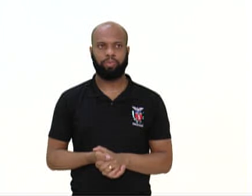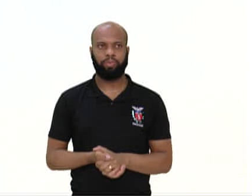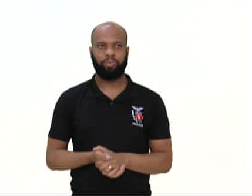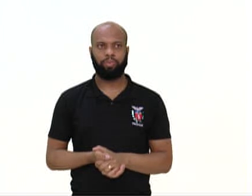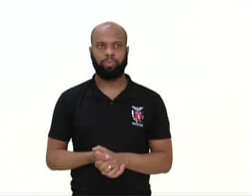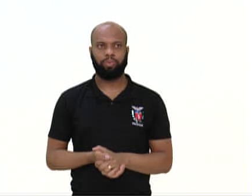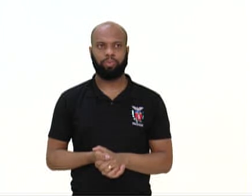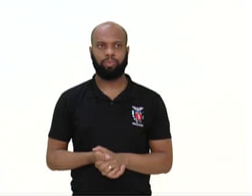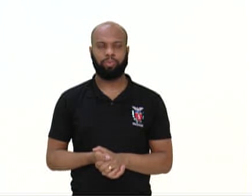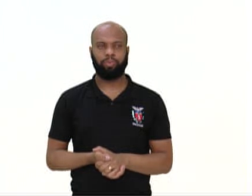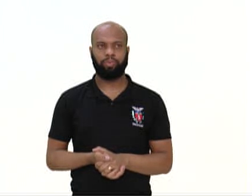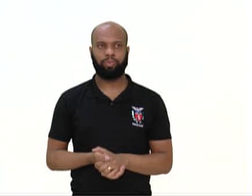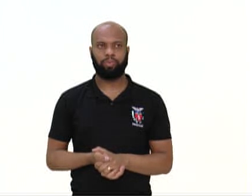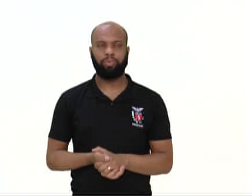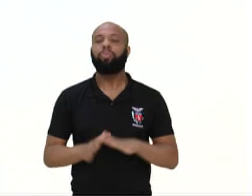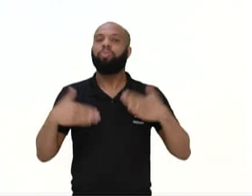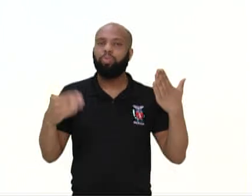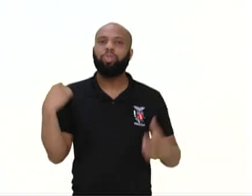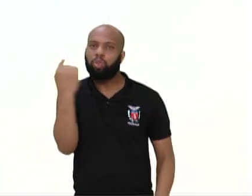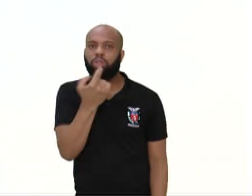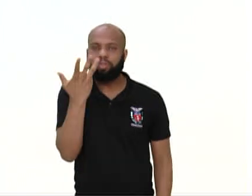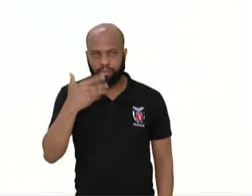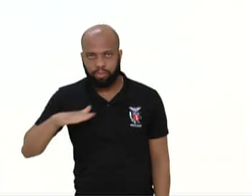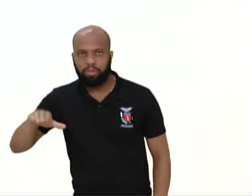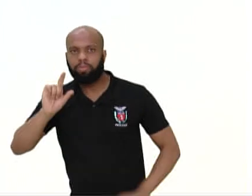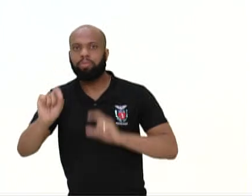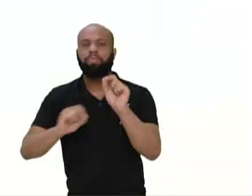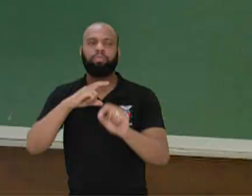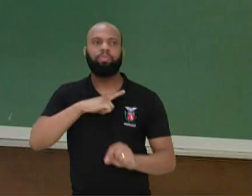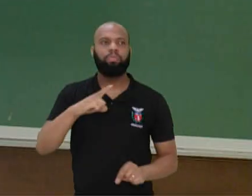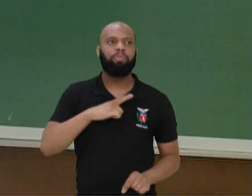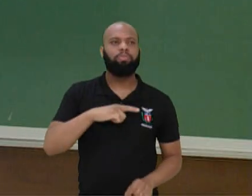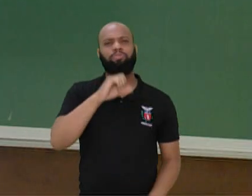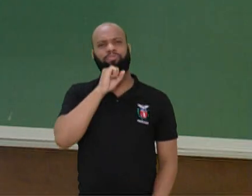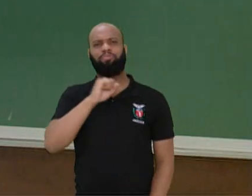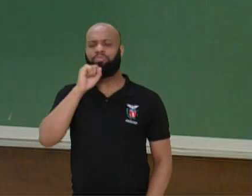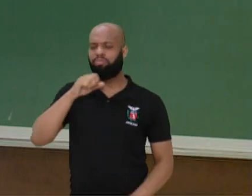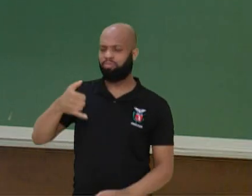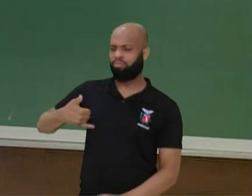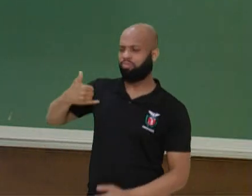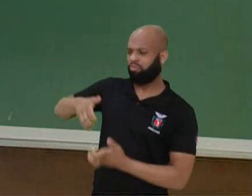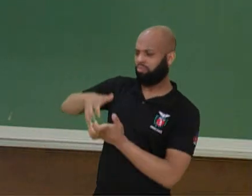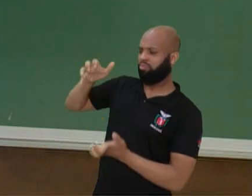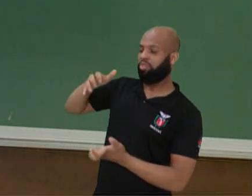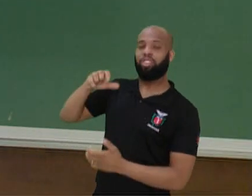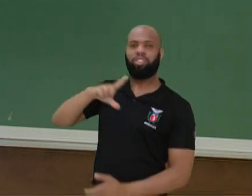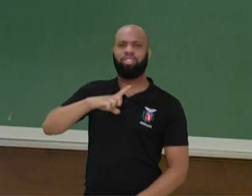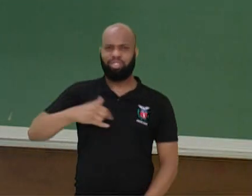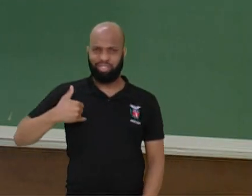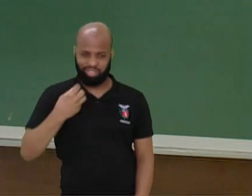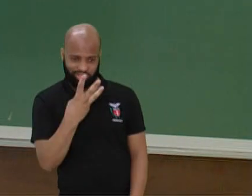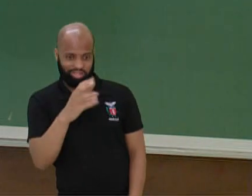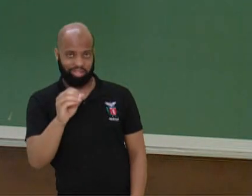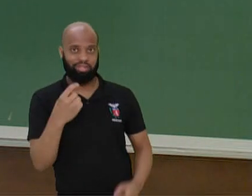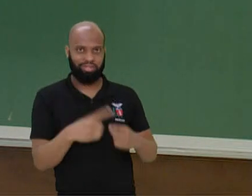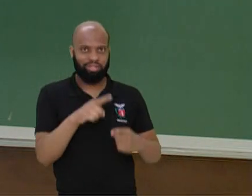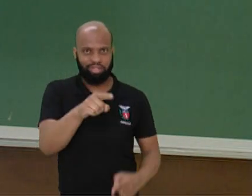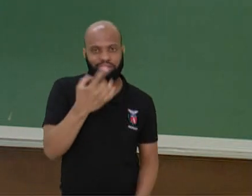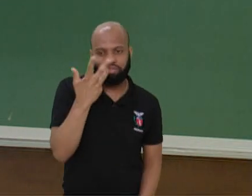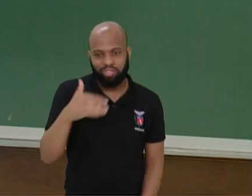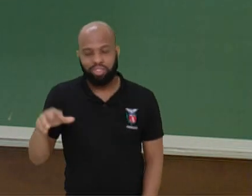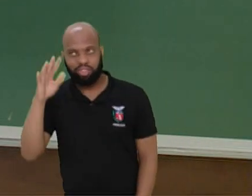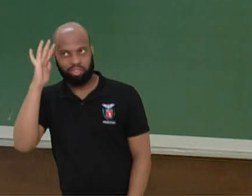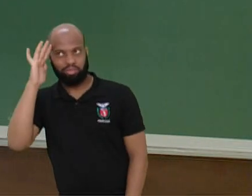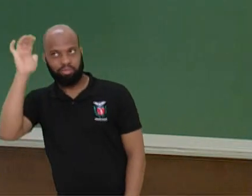existia. Então, quando nós éramos crianças, os velhos tinham 30 anos. Quando você é criança, imagina que